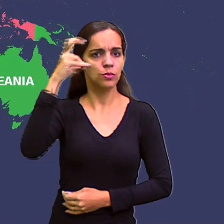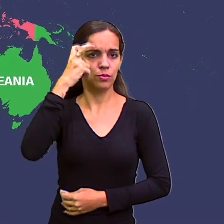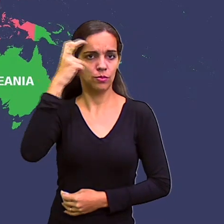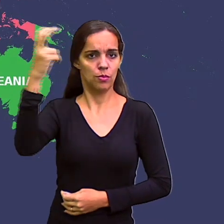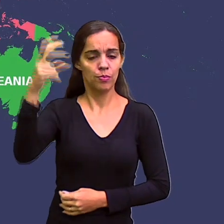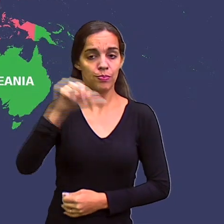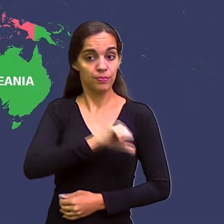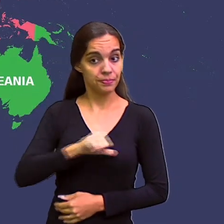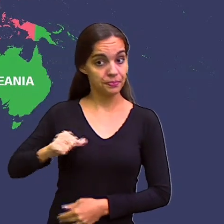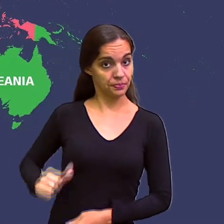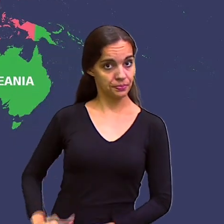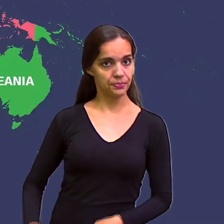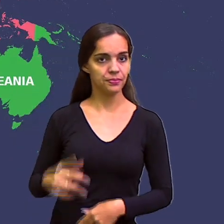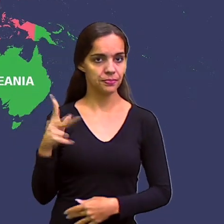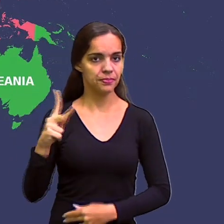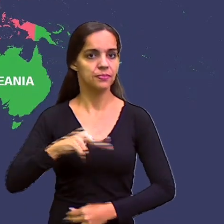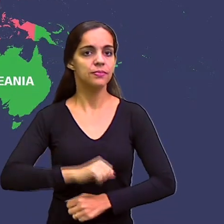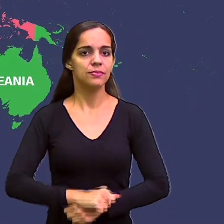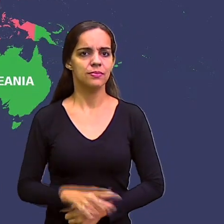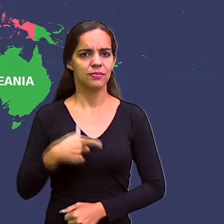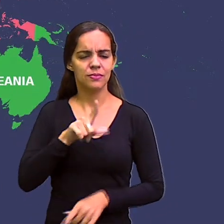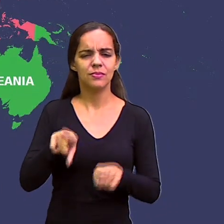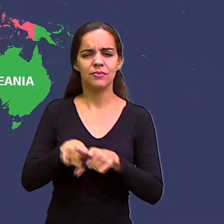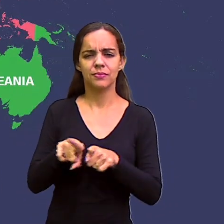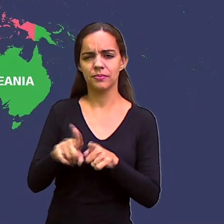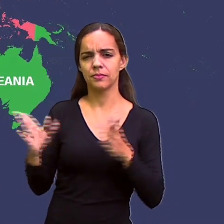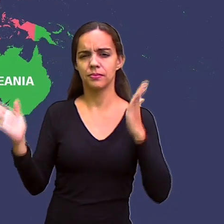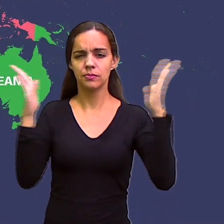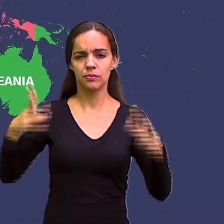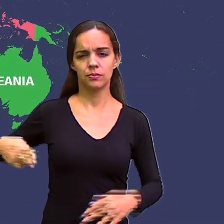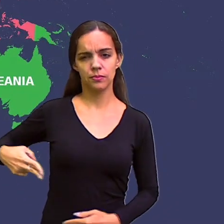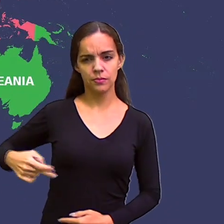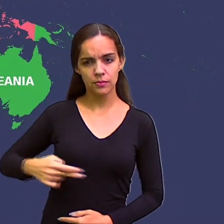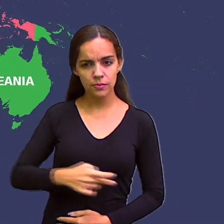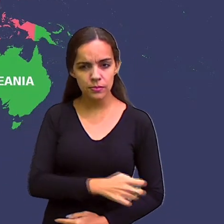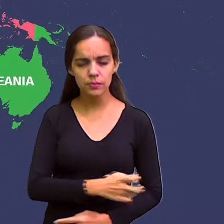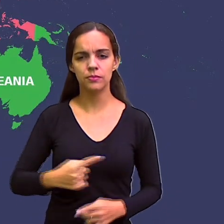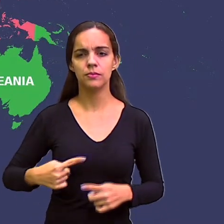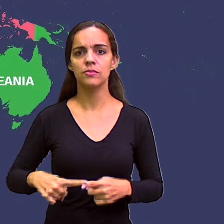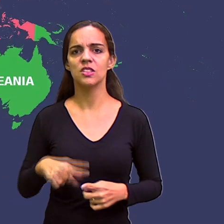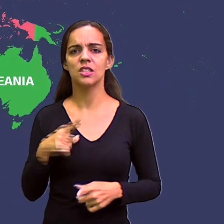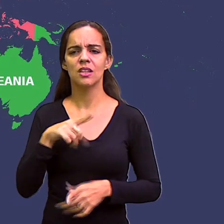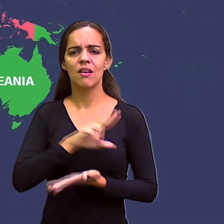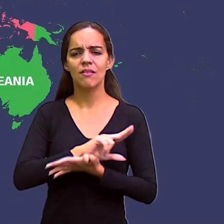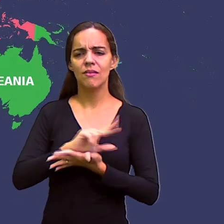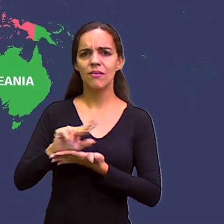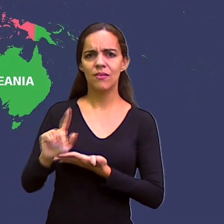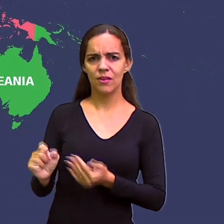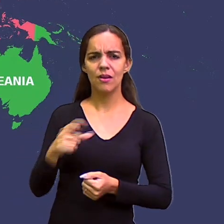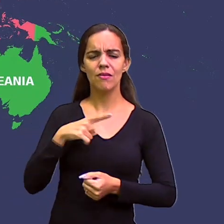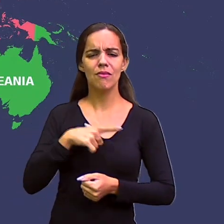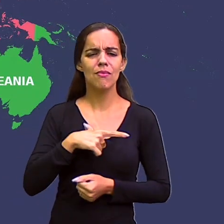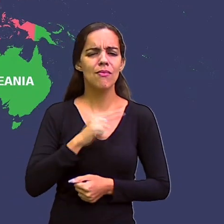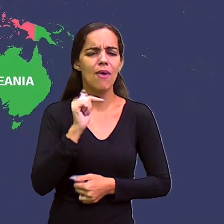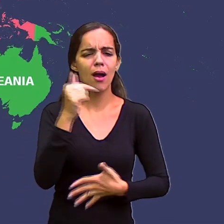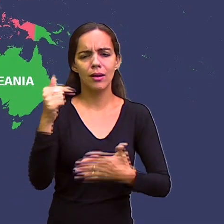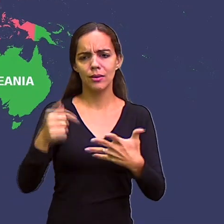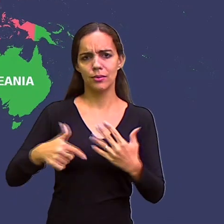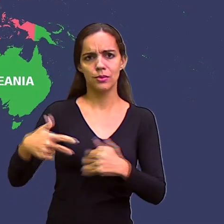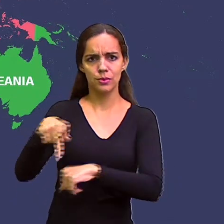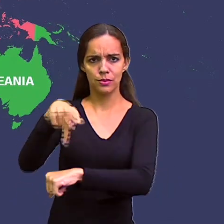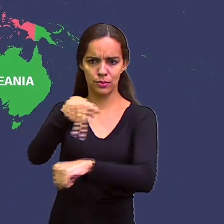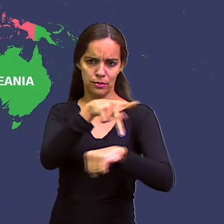na China, na Indonésia, na Malásia, na Tailândia e na Camboja, entre